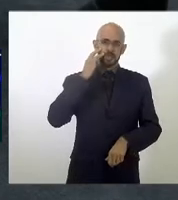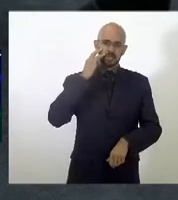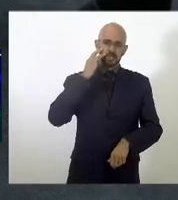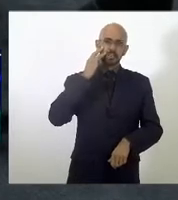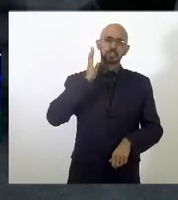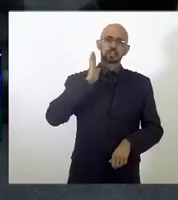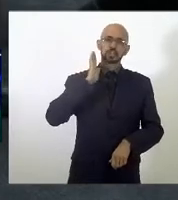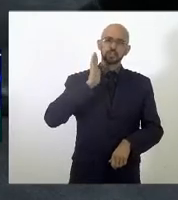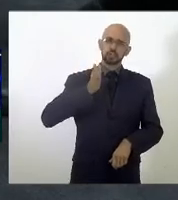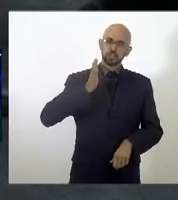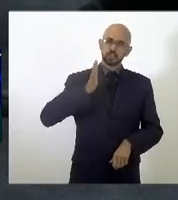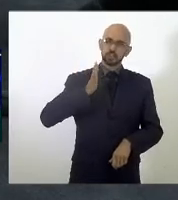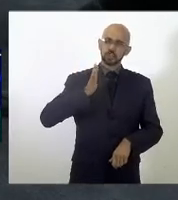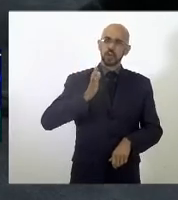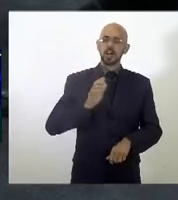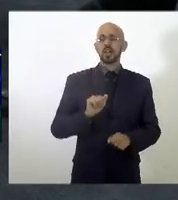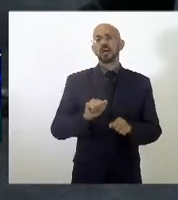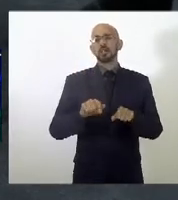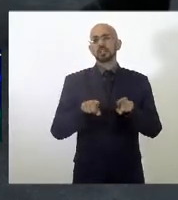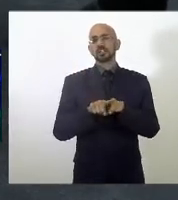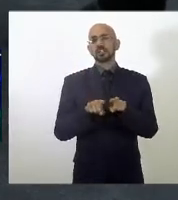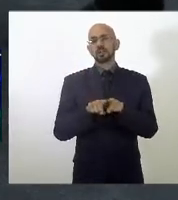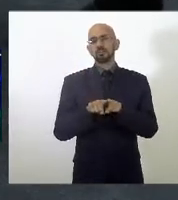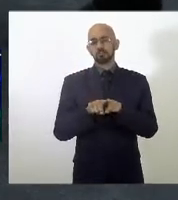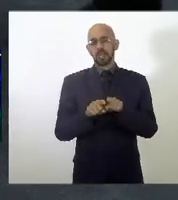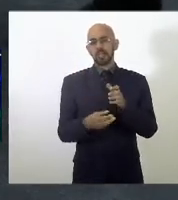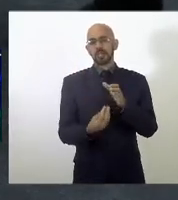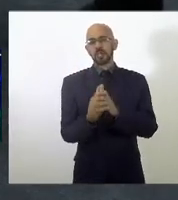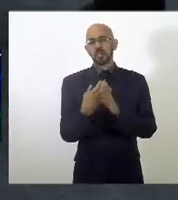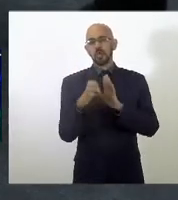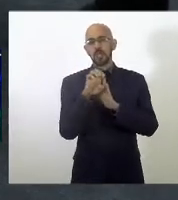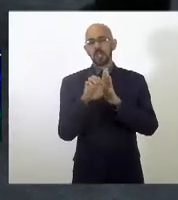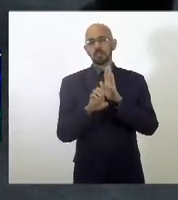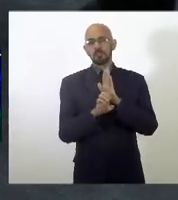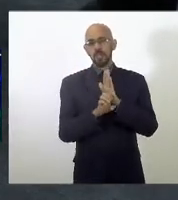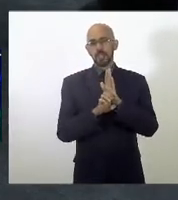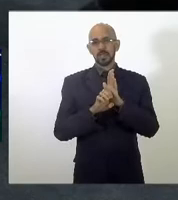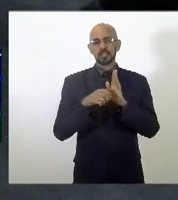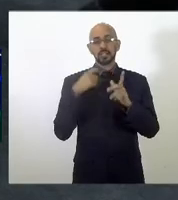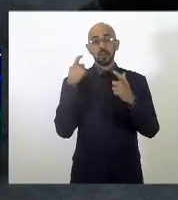já teve, através de emendas, a